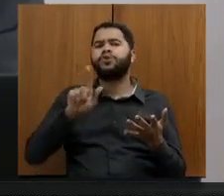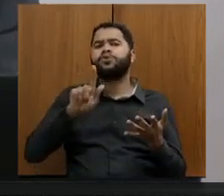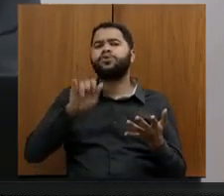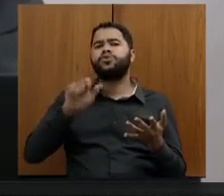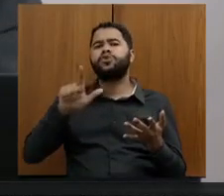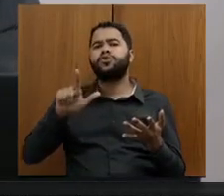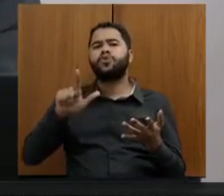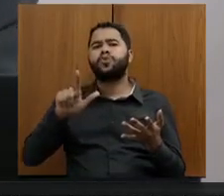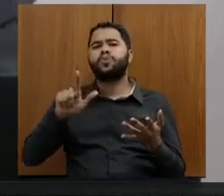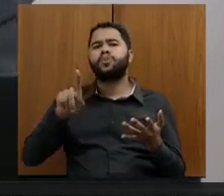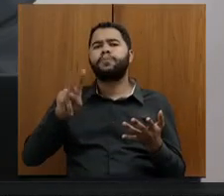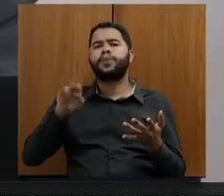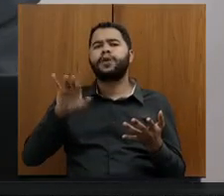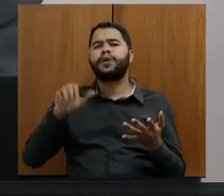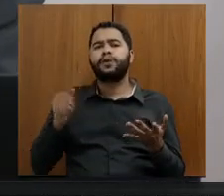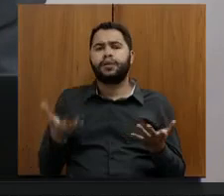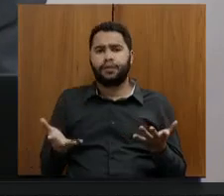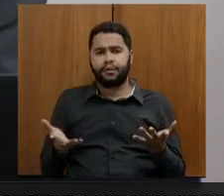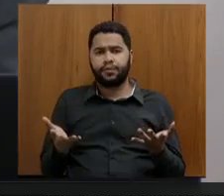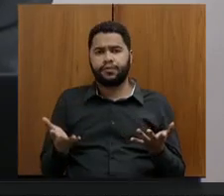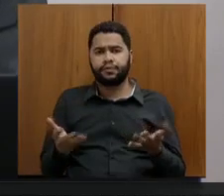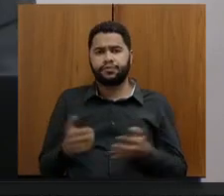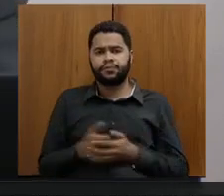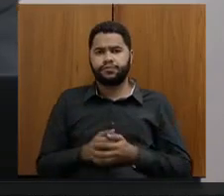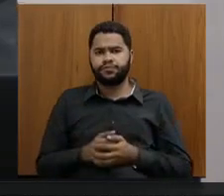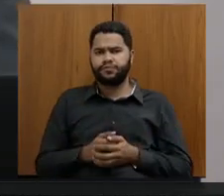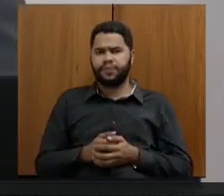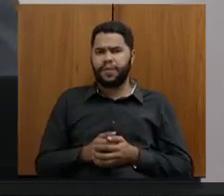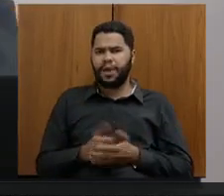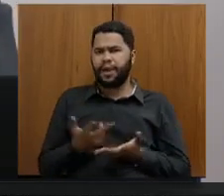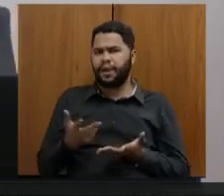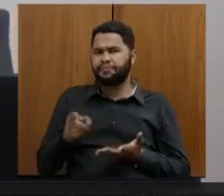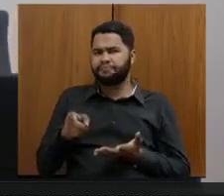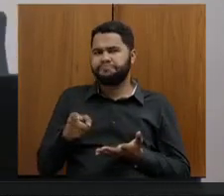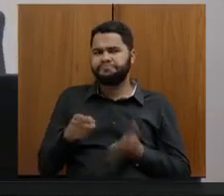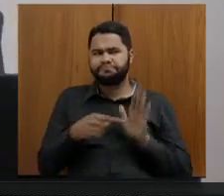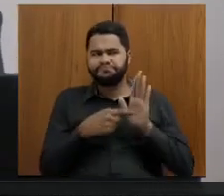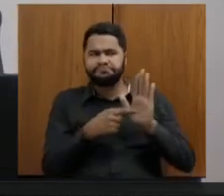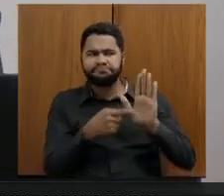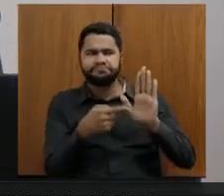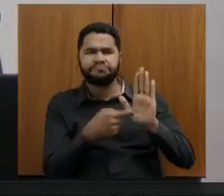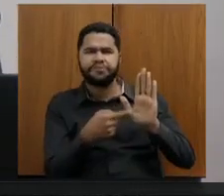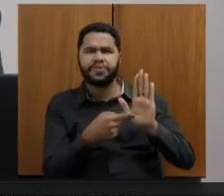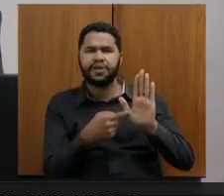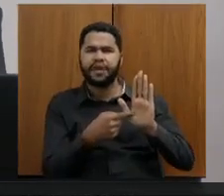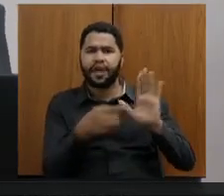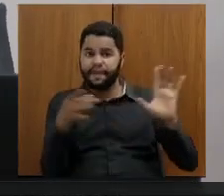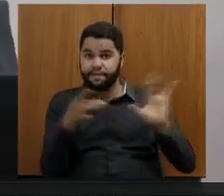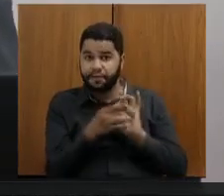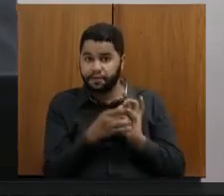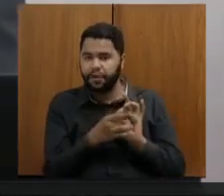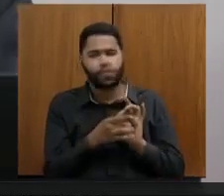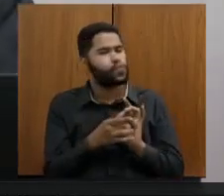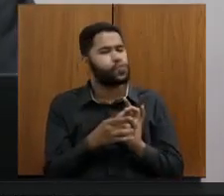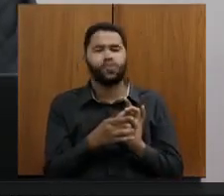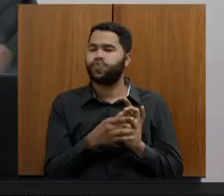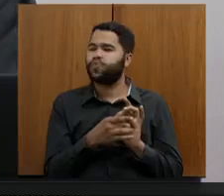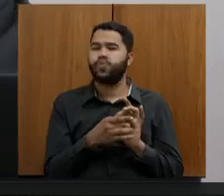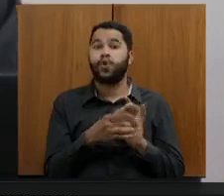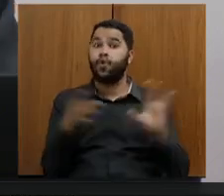o parecer da Jé ou será que o parecer parecer não é vinculativo